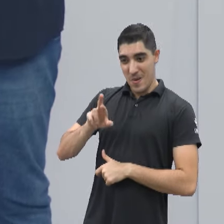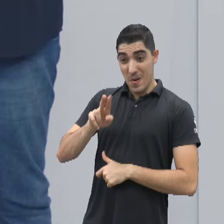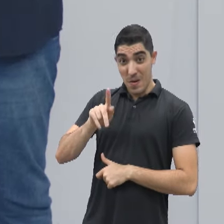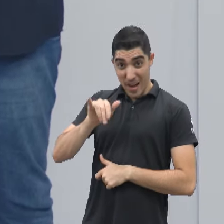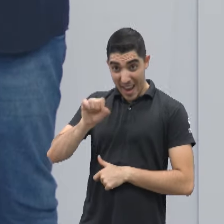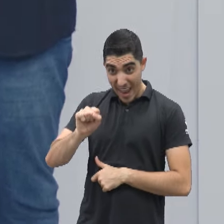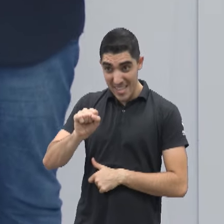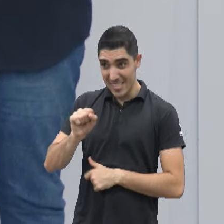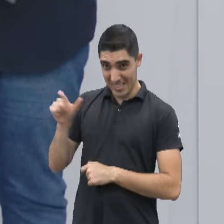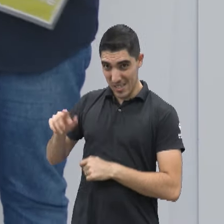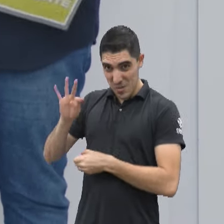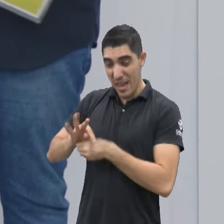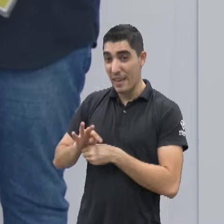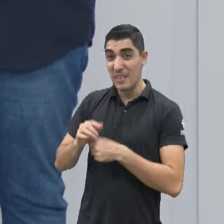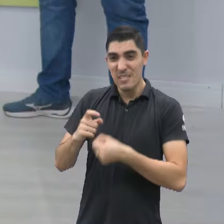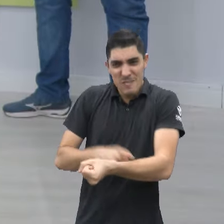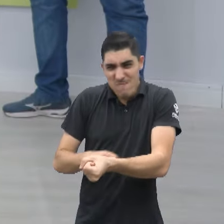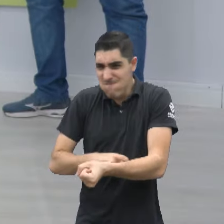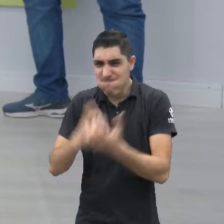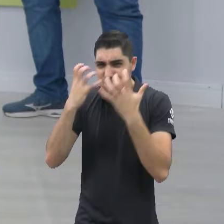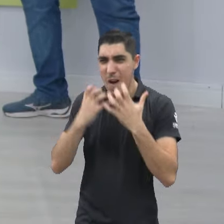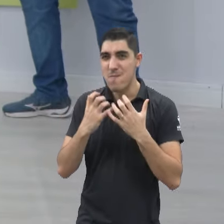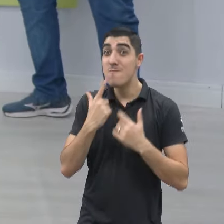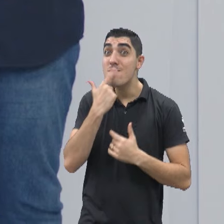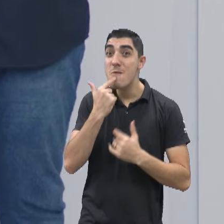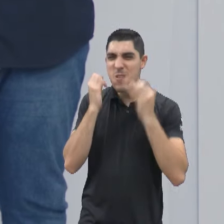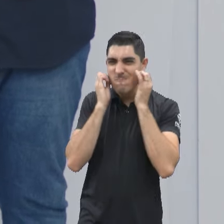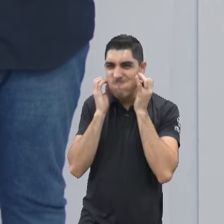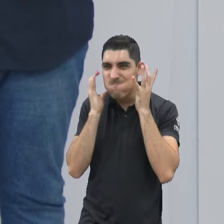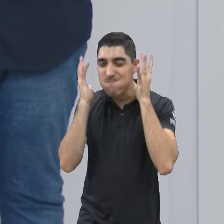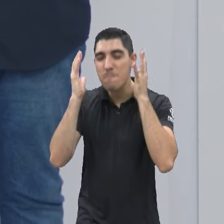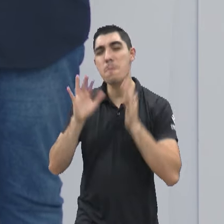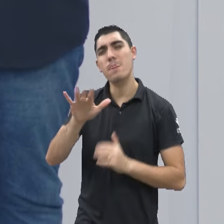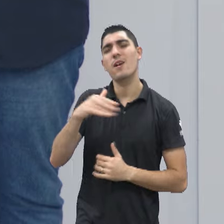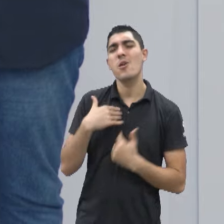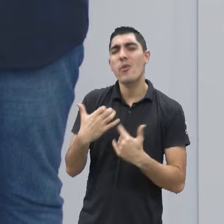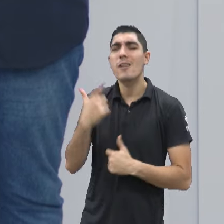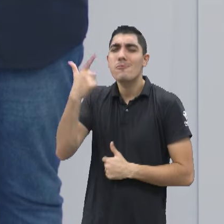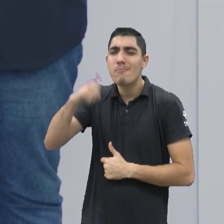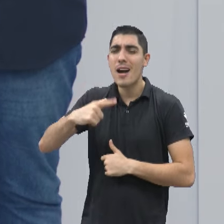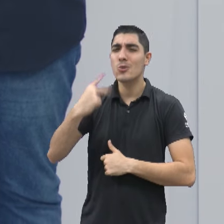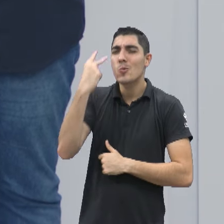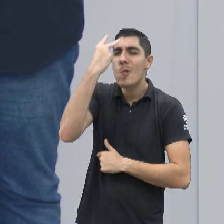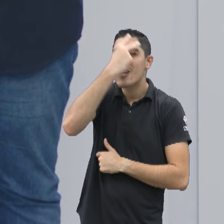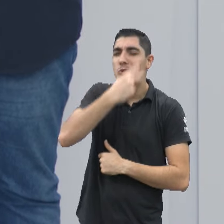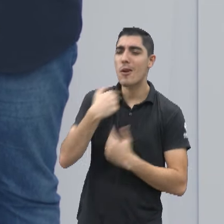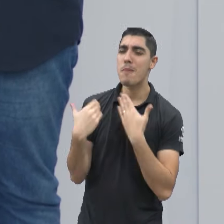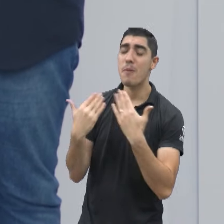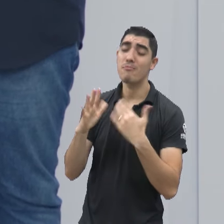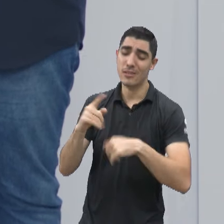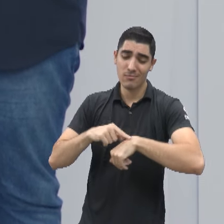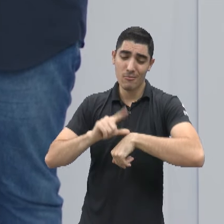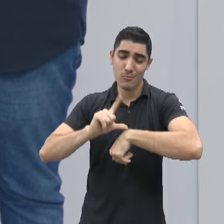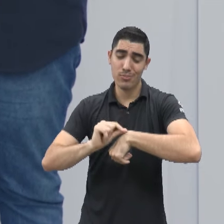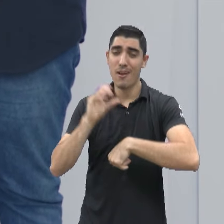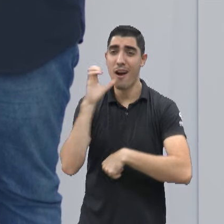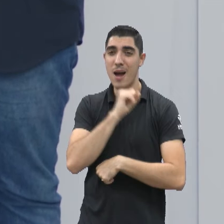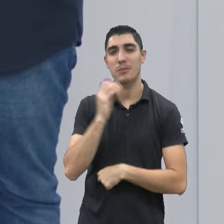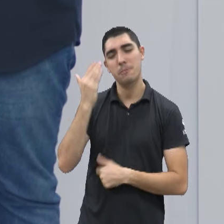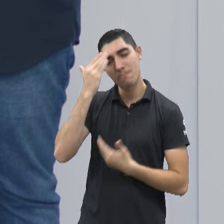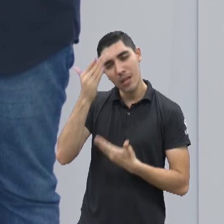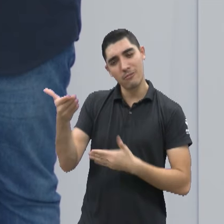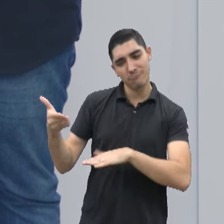veia... pulsa. Regis, eu queria ficar mais 2 horas com você conversando, mas infelizmente nosso tempo é curto. Quero te agradecer, obrigado pela sua presença mais uma vez aqui no Hora